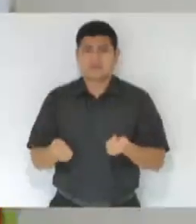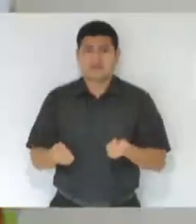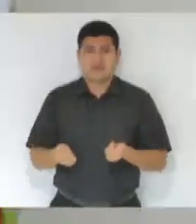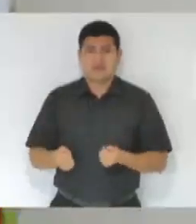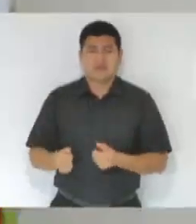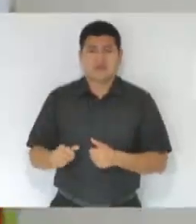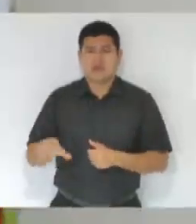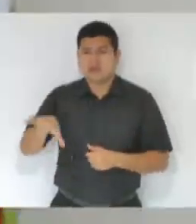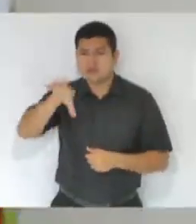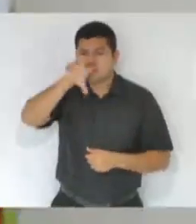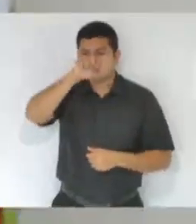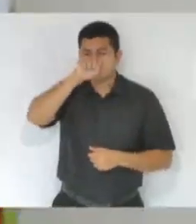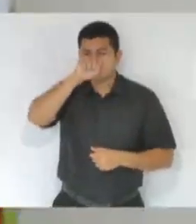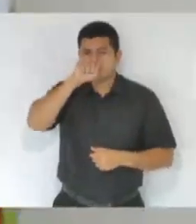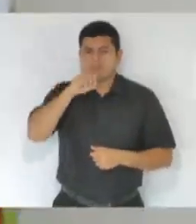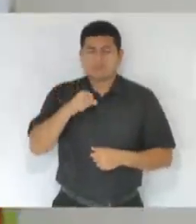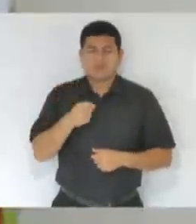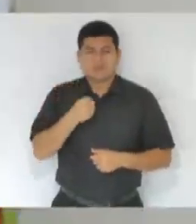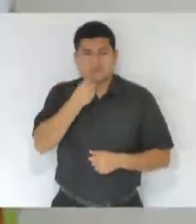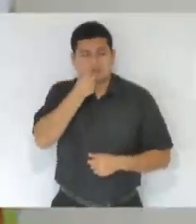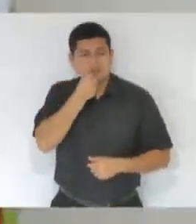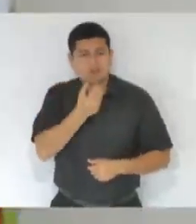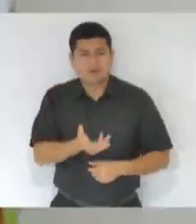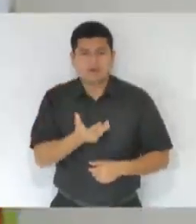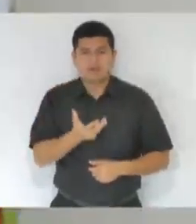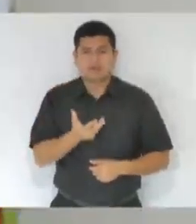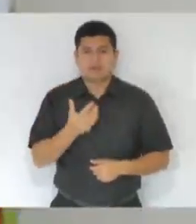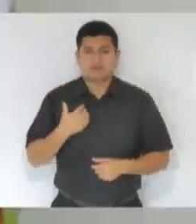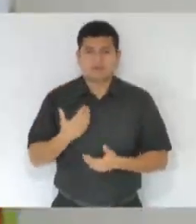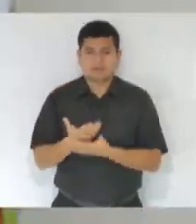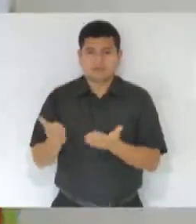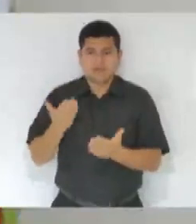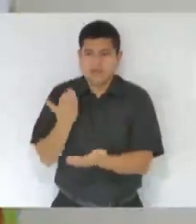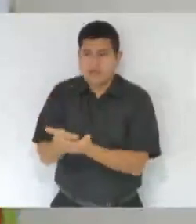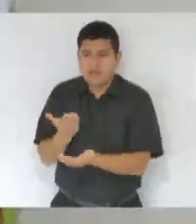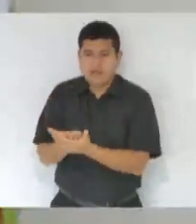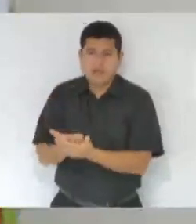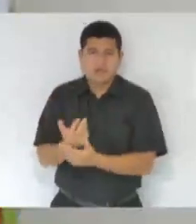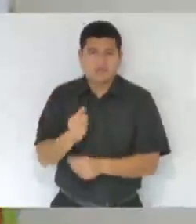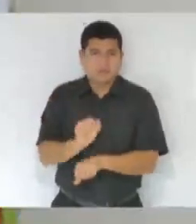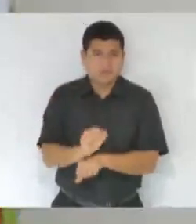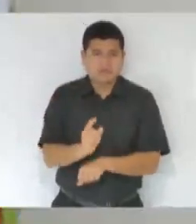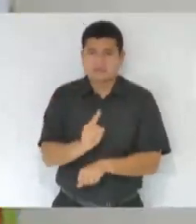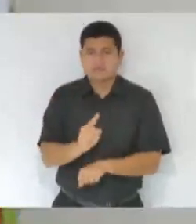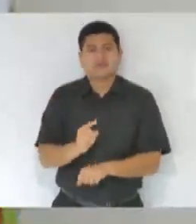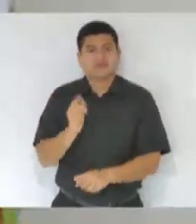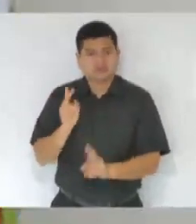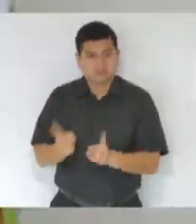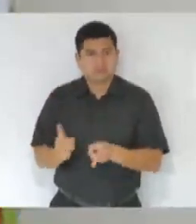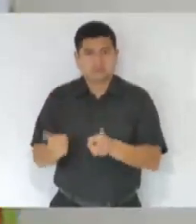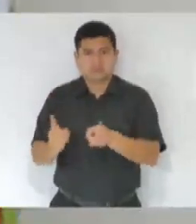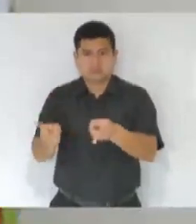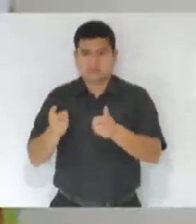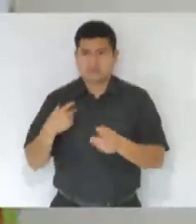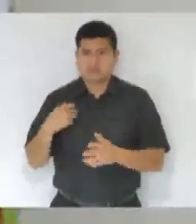respirar ainda mais. Elas não param de estudar. Mesmo com suas